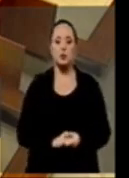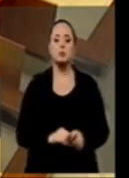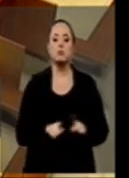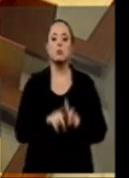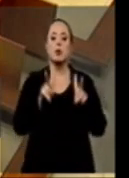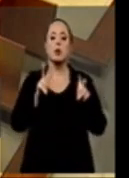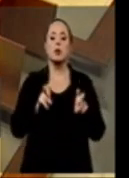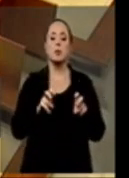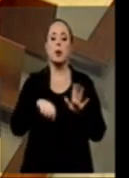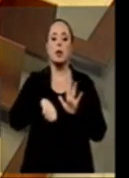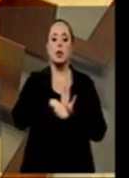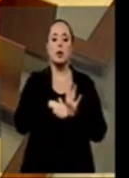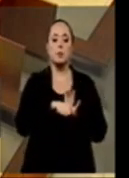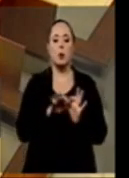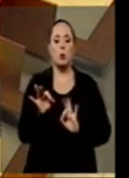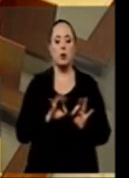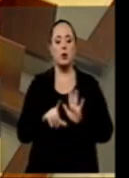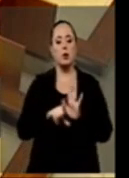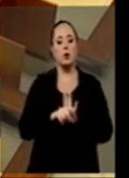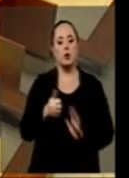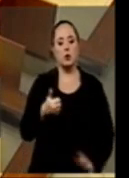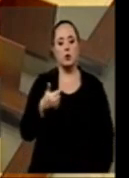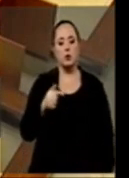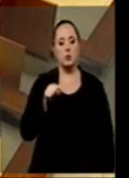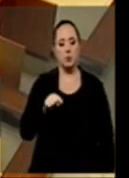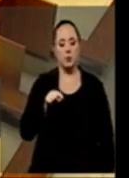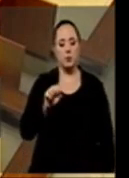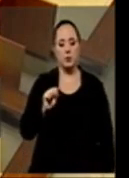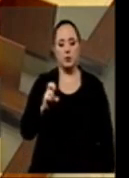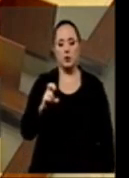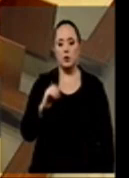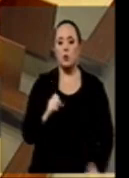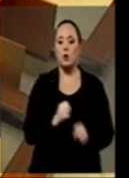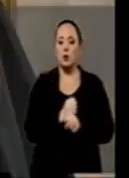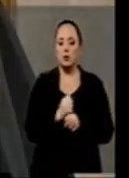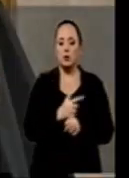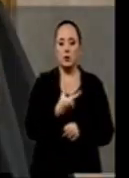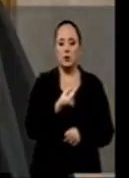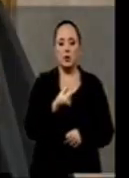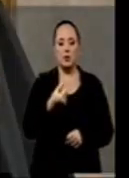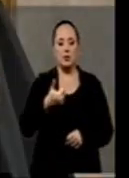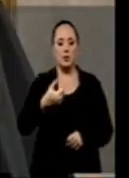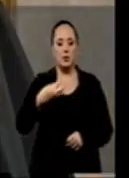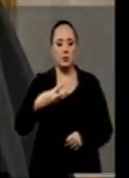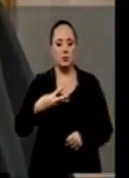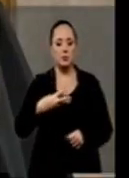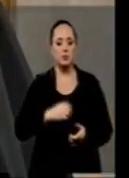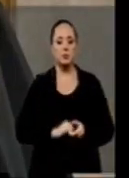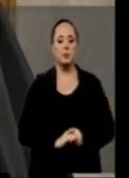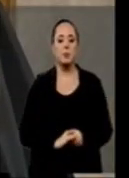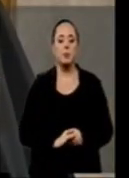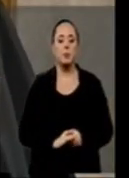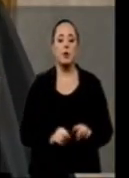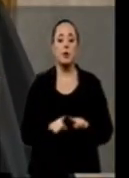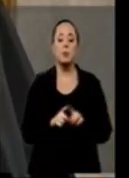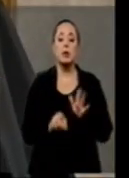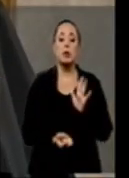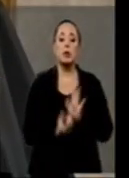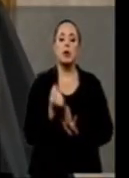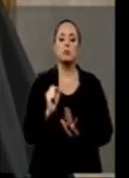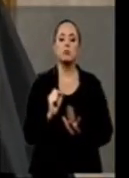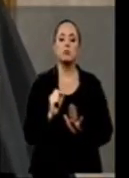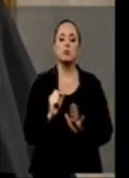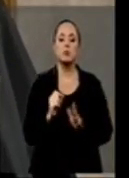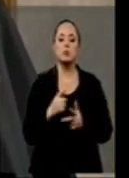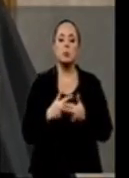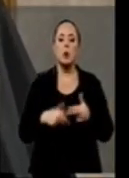organizado a lei número 12.853 2013 que criaram estruturas legais que